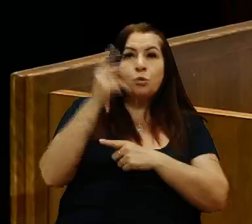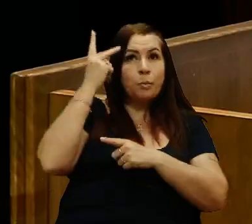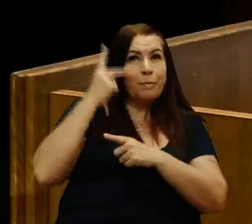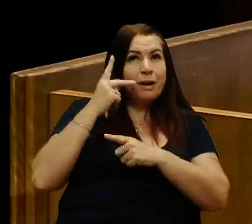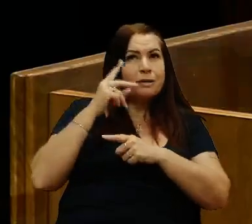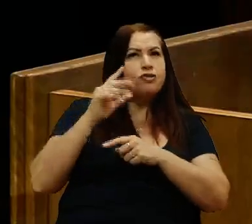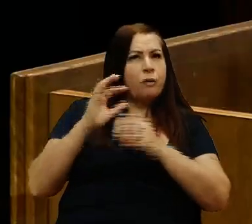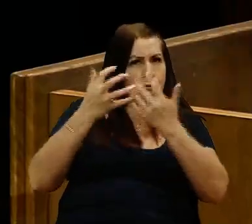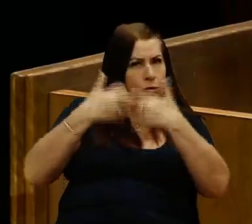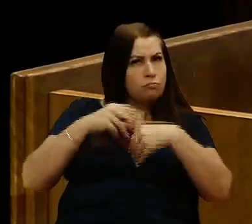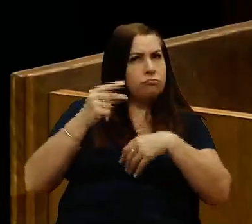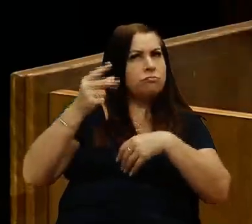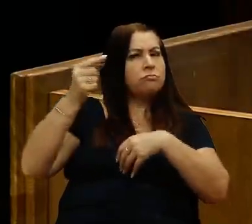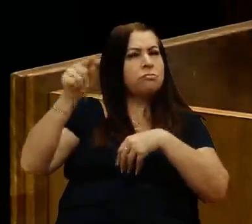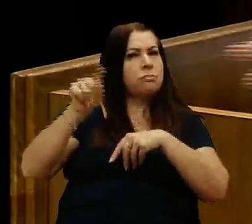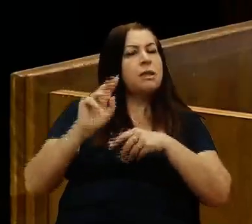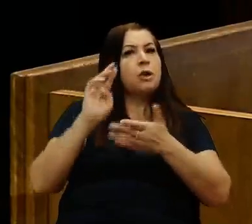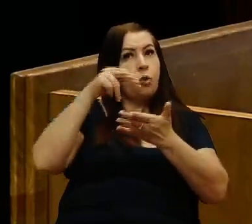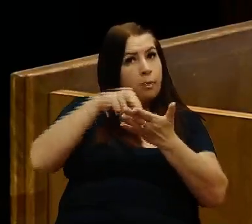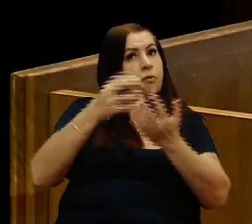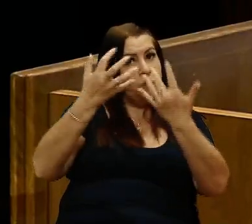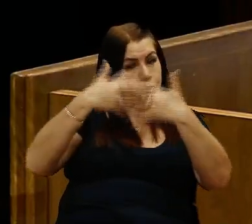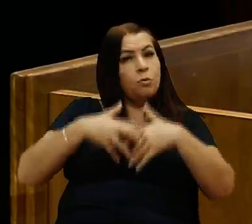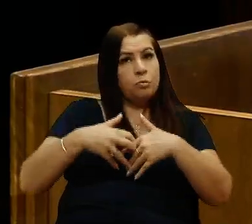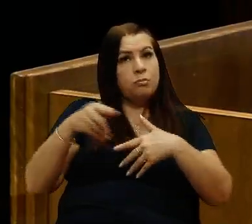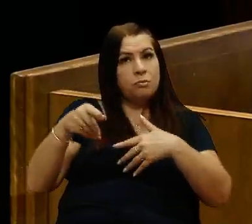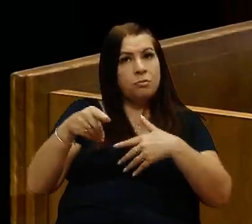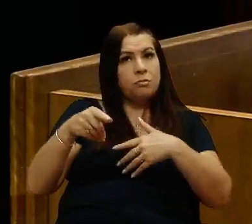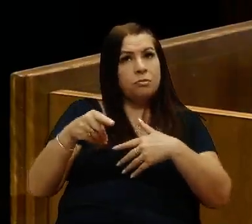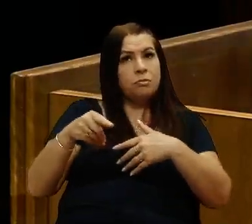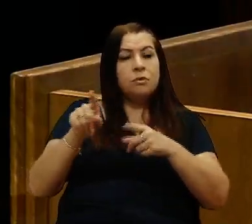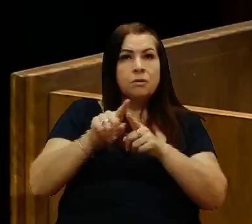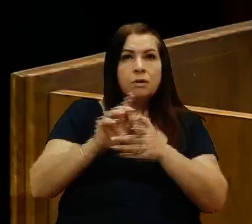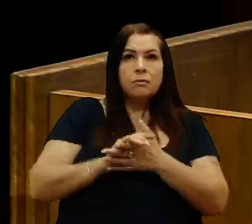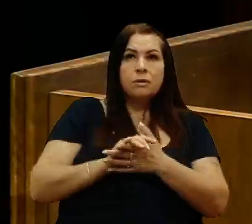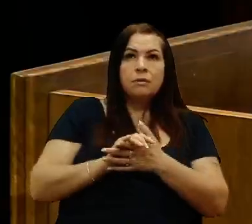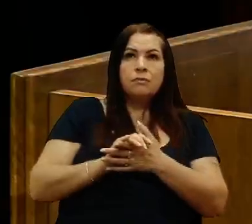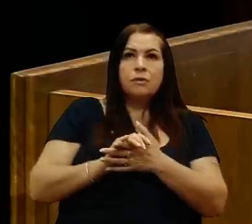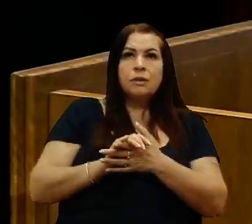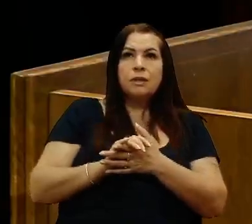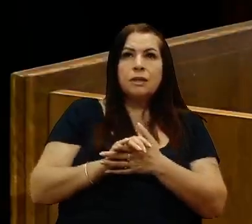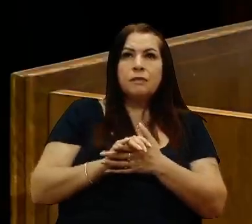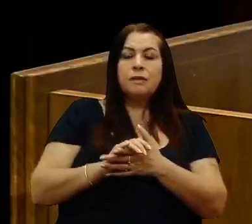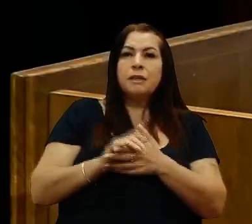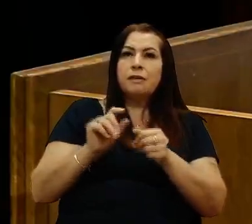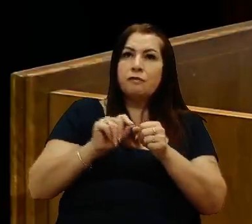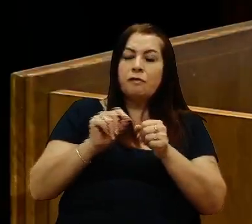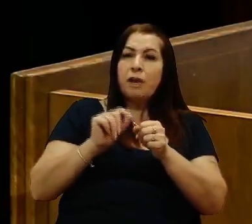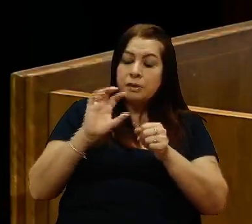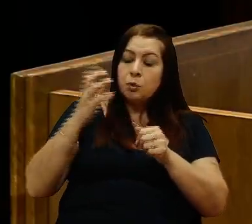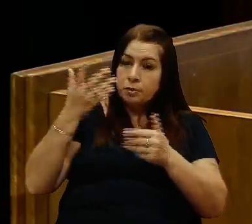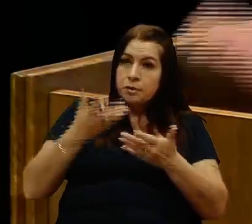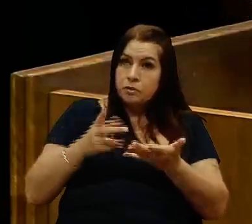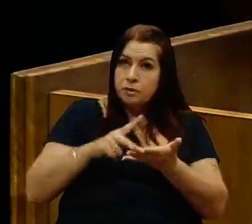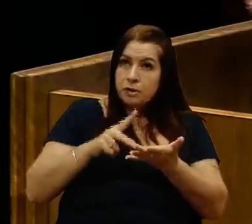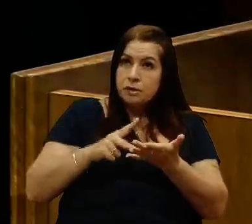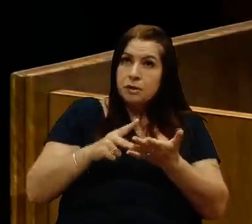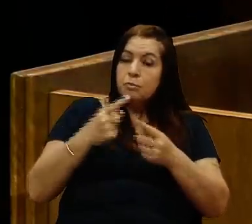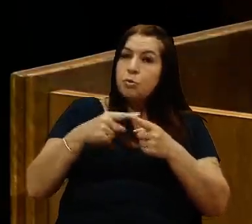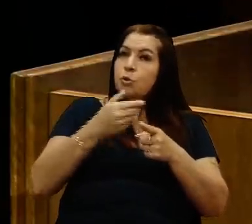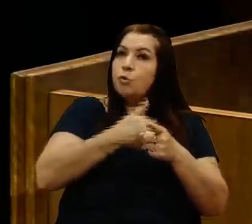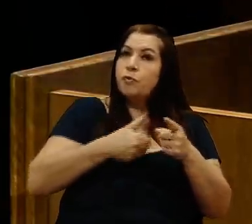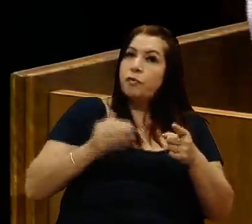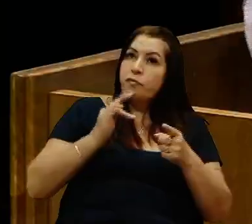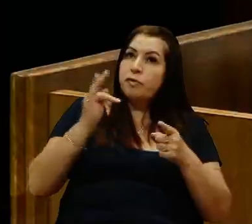que realmente funciona. Que realmente funciona e faz acontecer. Por que o governo federal não